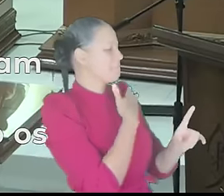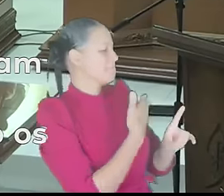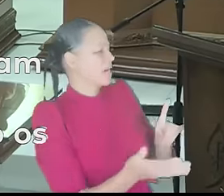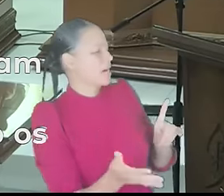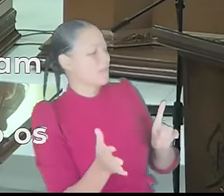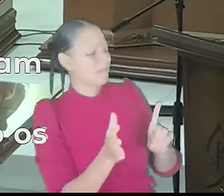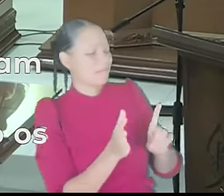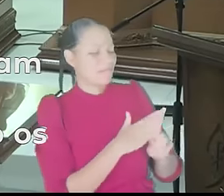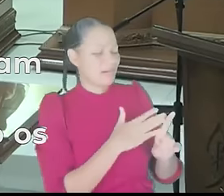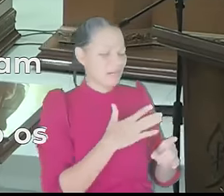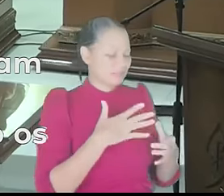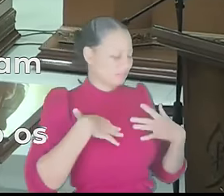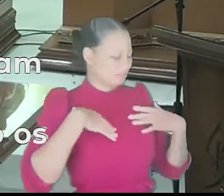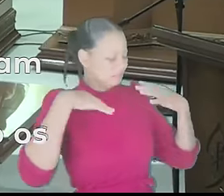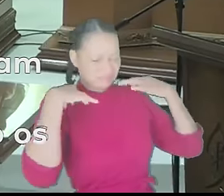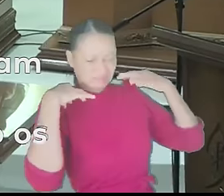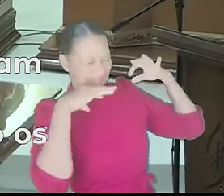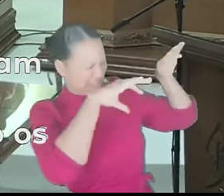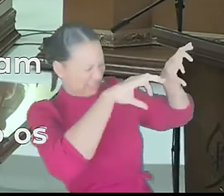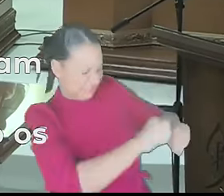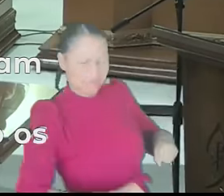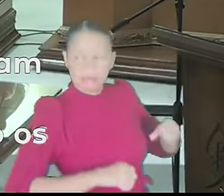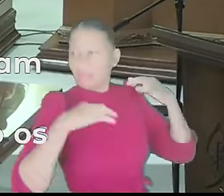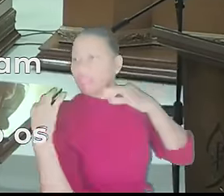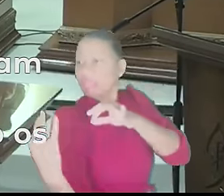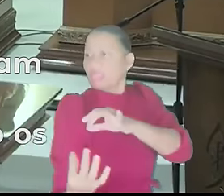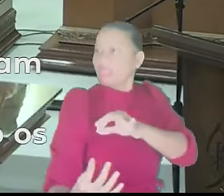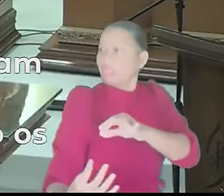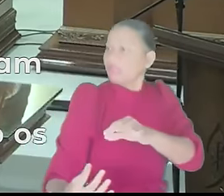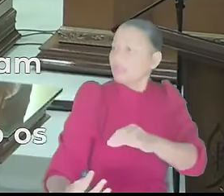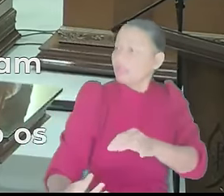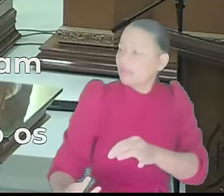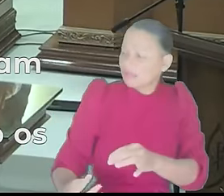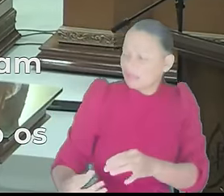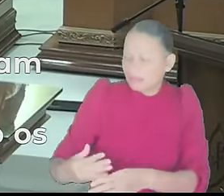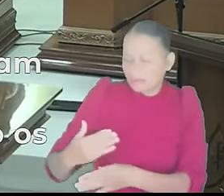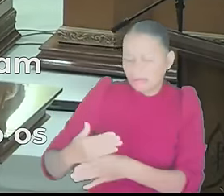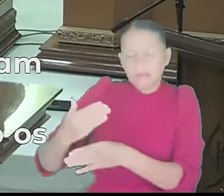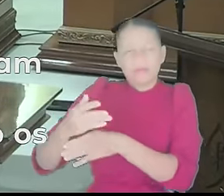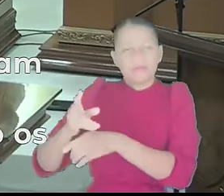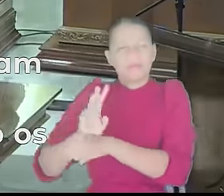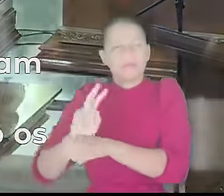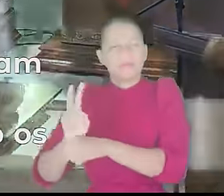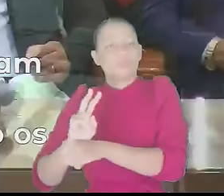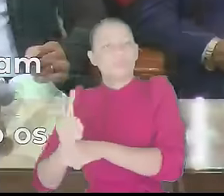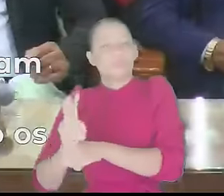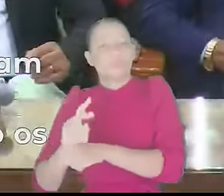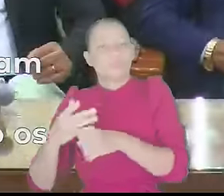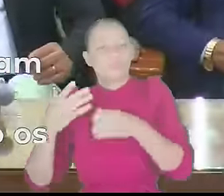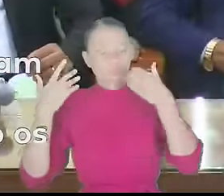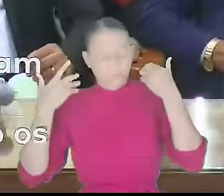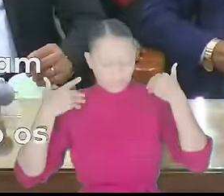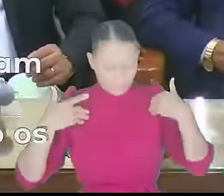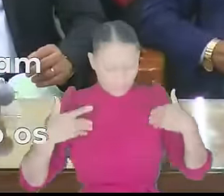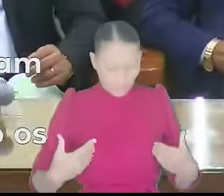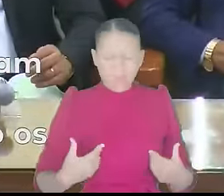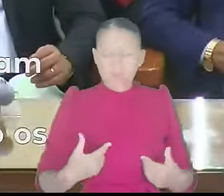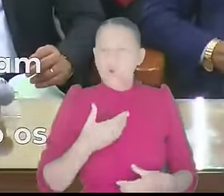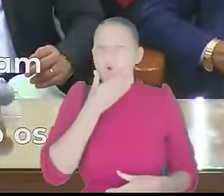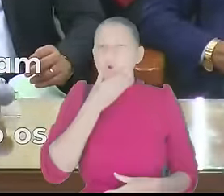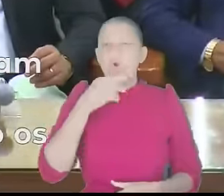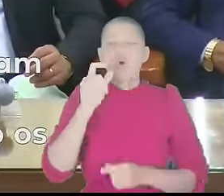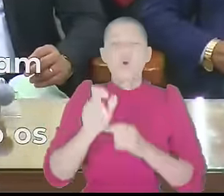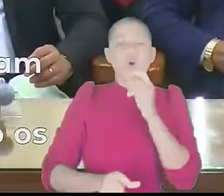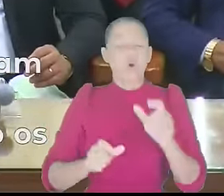tiraram-me o meu manto, os guardas dos muros. Acharam-me os guardas que rondavam